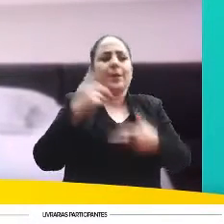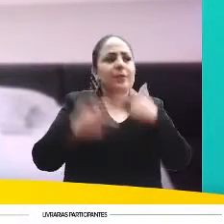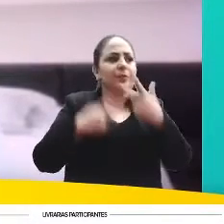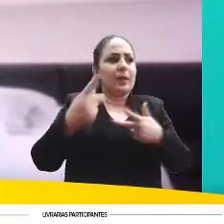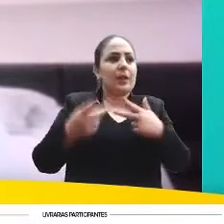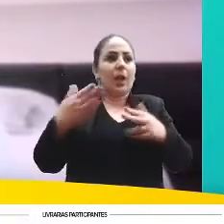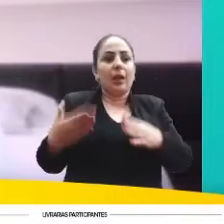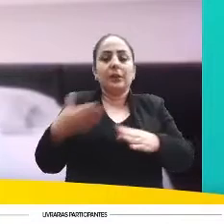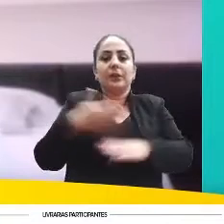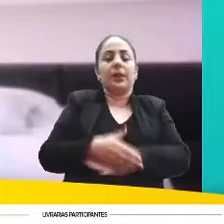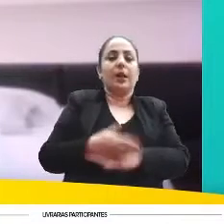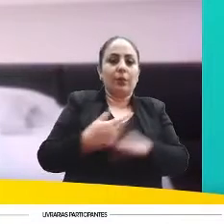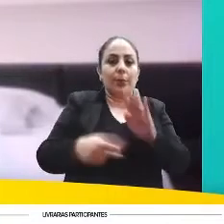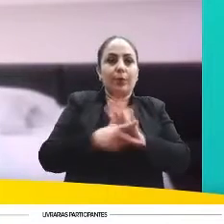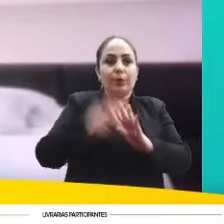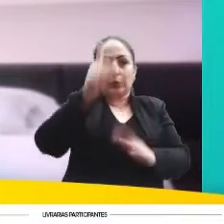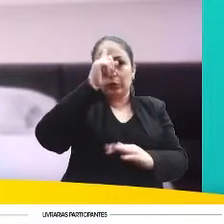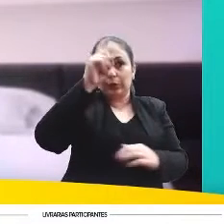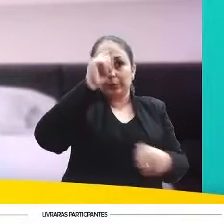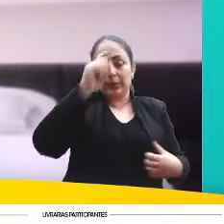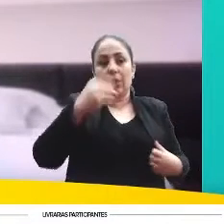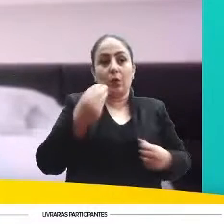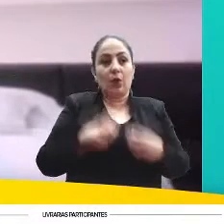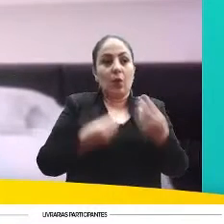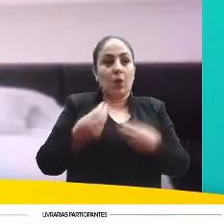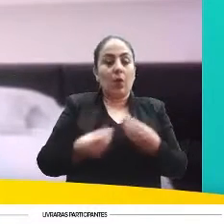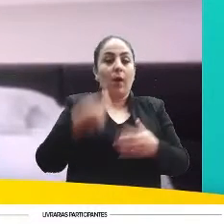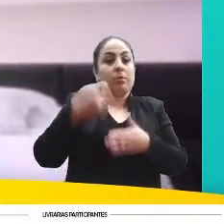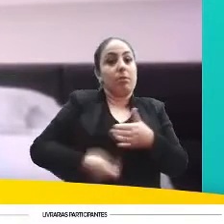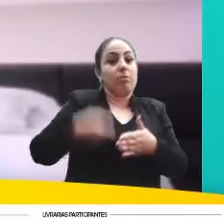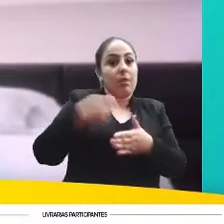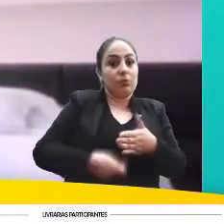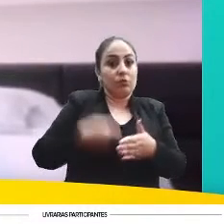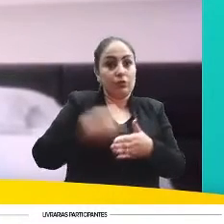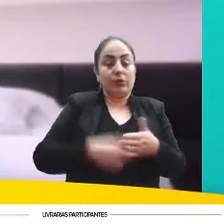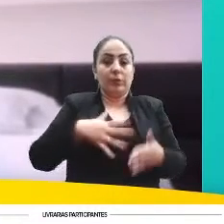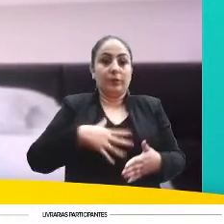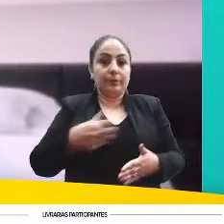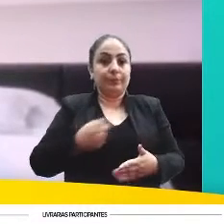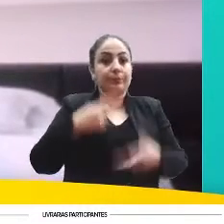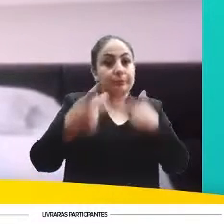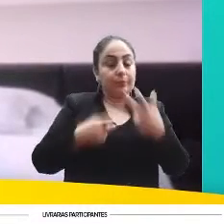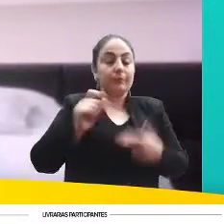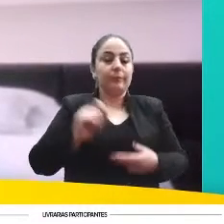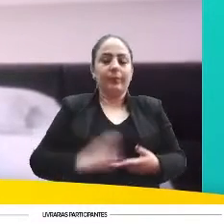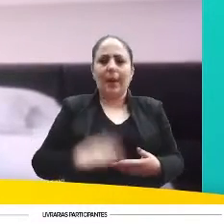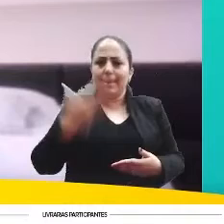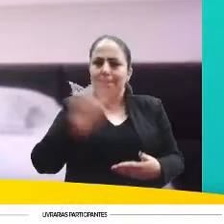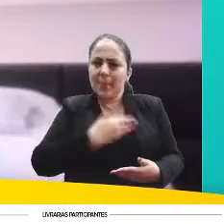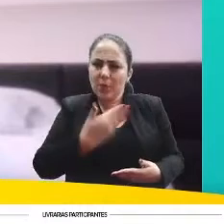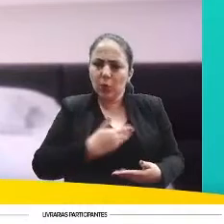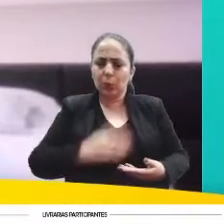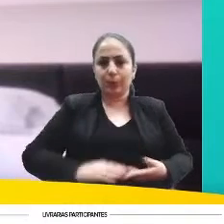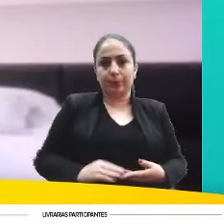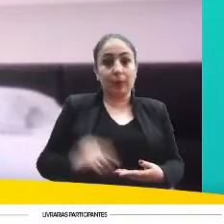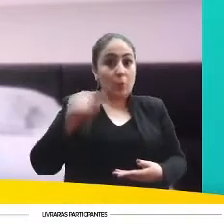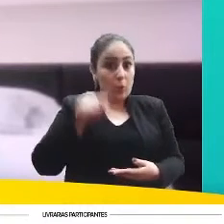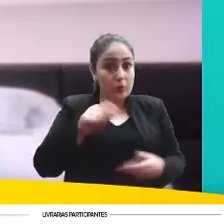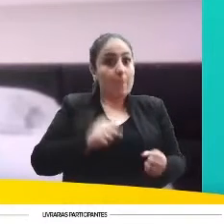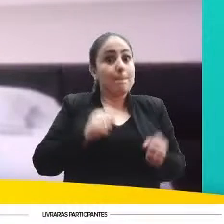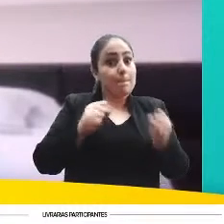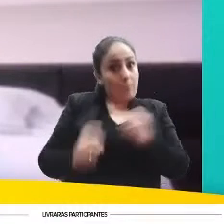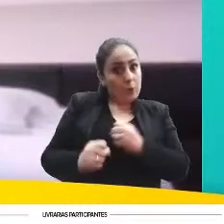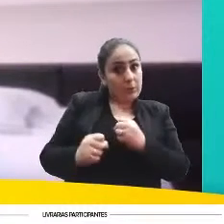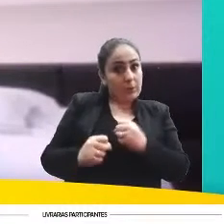quem entrava no hospital com tentativa de suicídio. Ele dizia assim: amigo, você pode